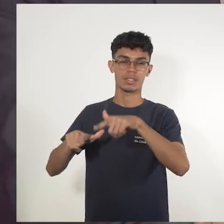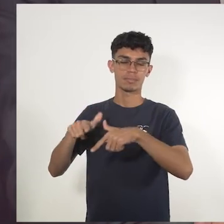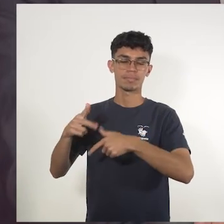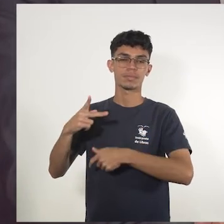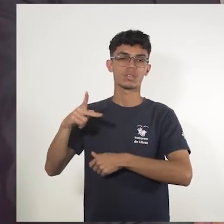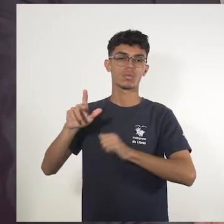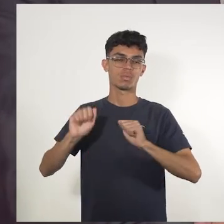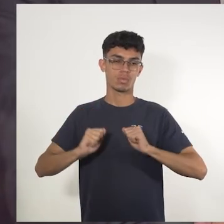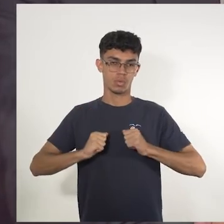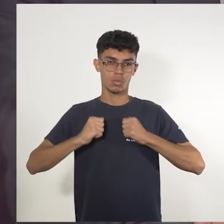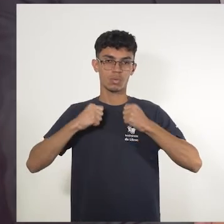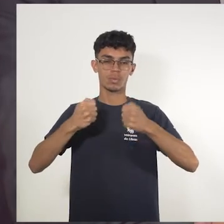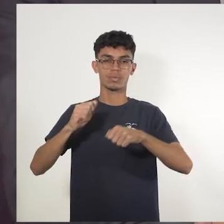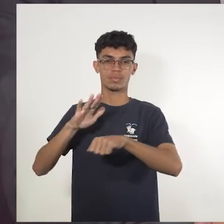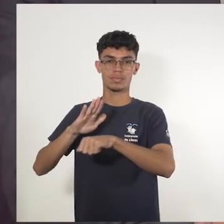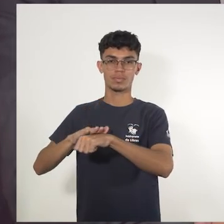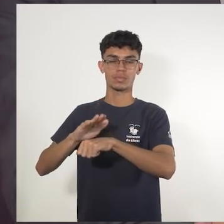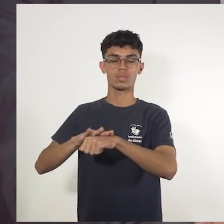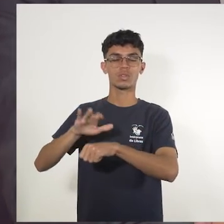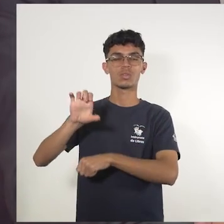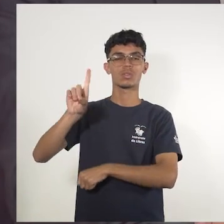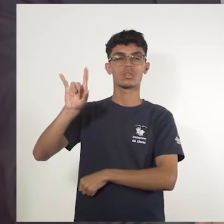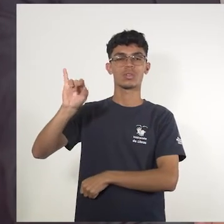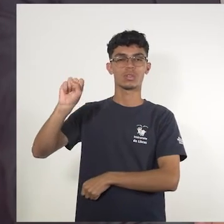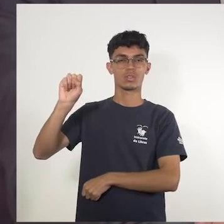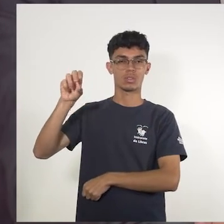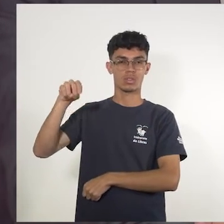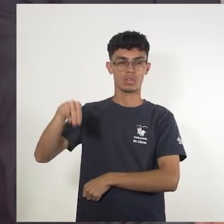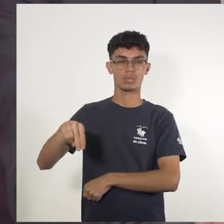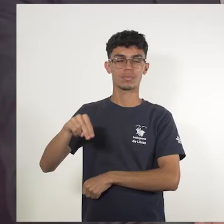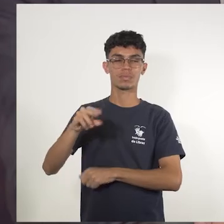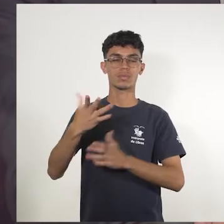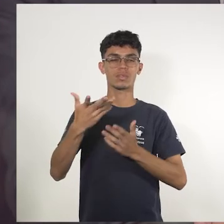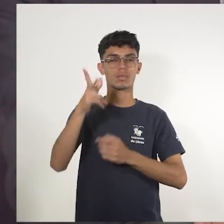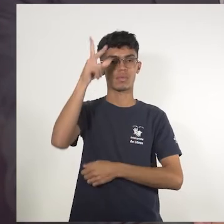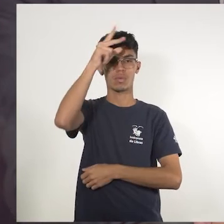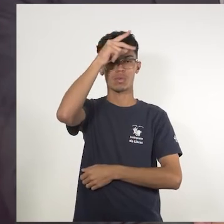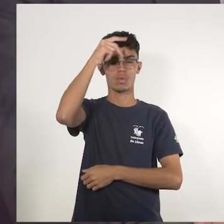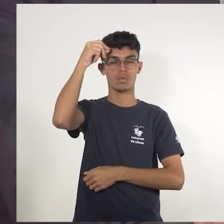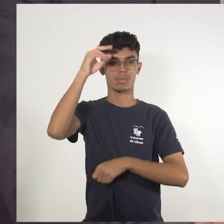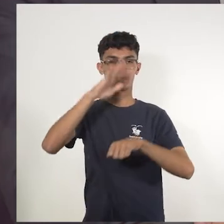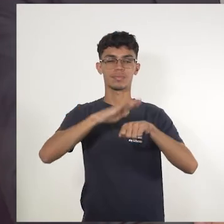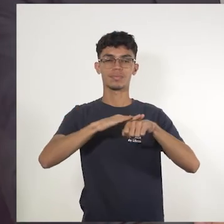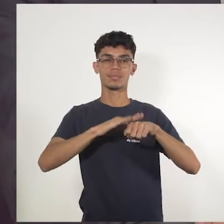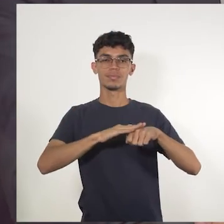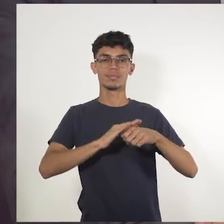esse trabalho, né, que a Prefeitura tem feito com relação